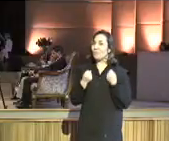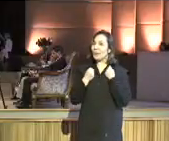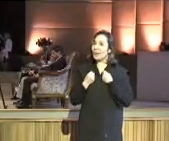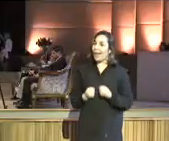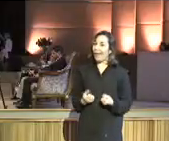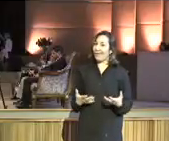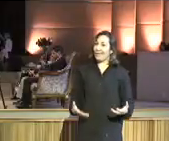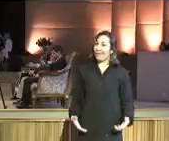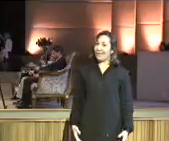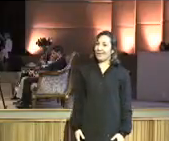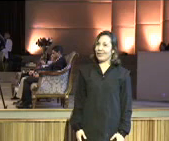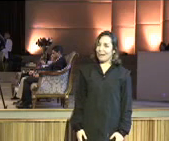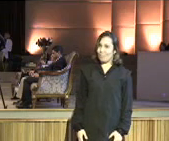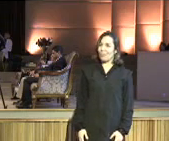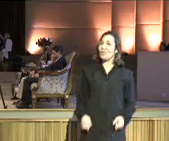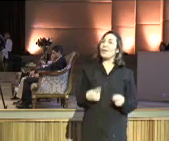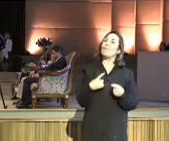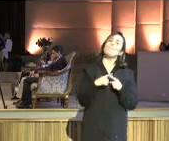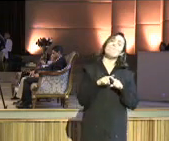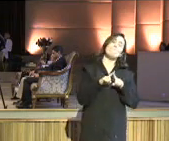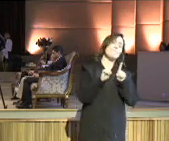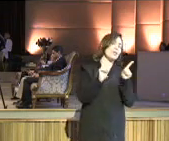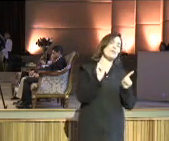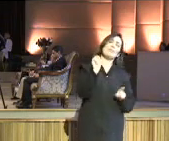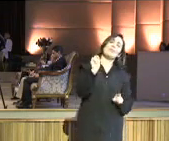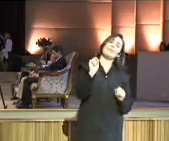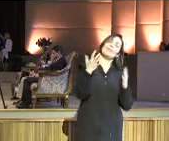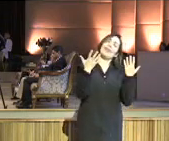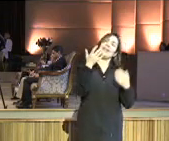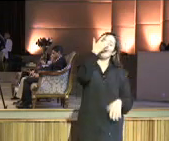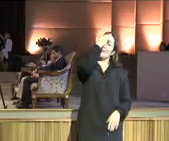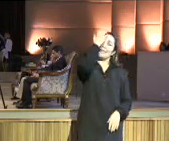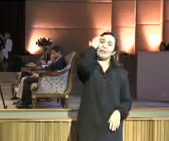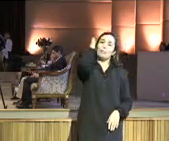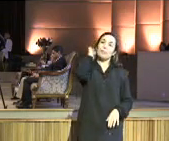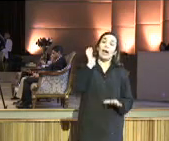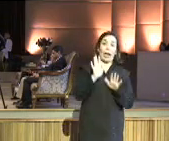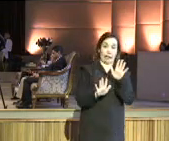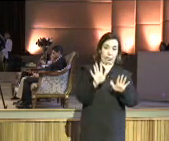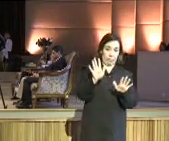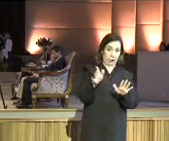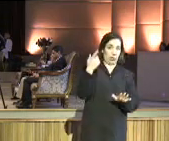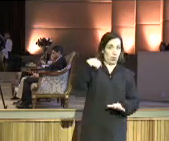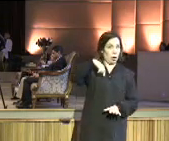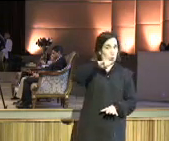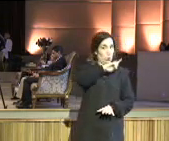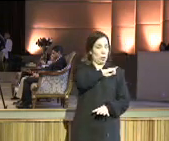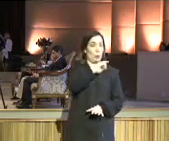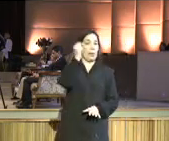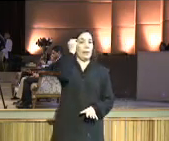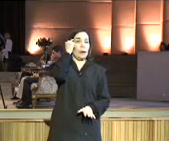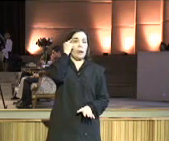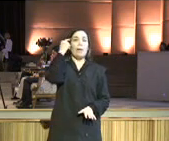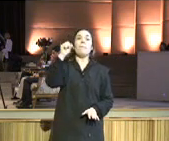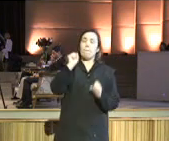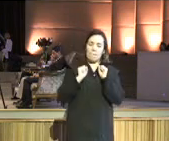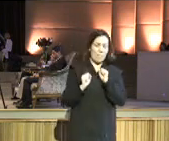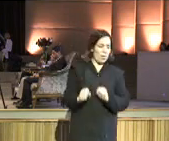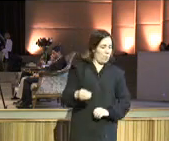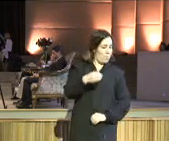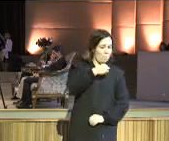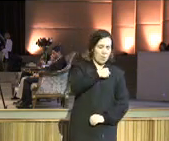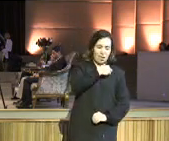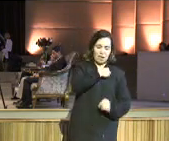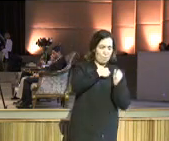Às vezes a gente comete o pecado e não entende que o pecado tem consequências.